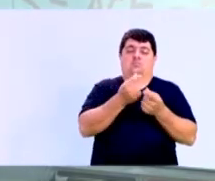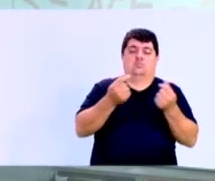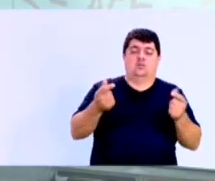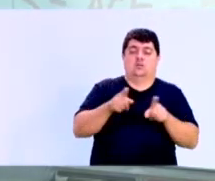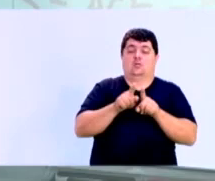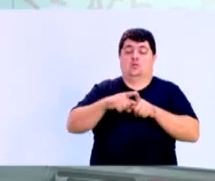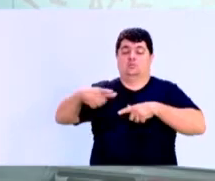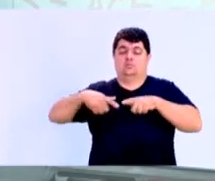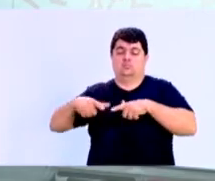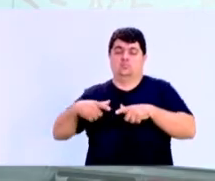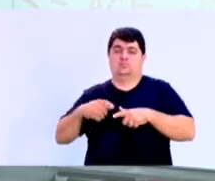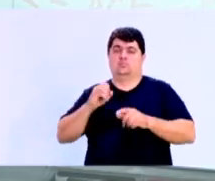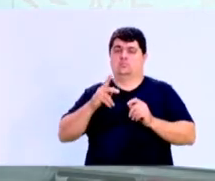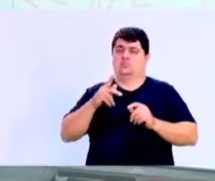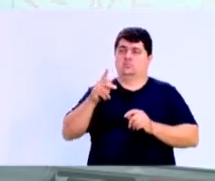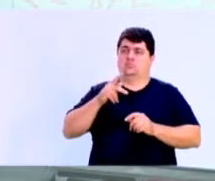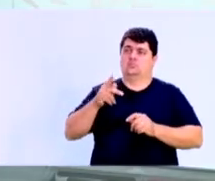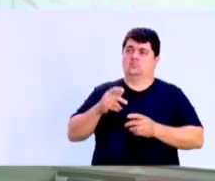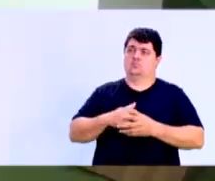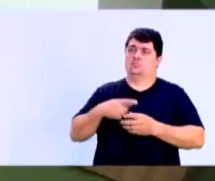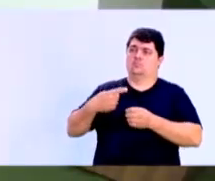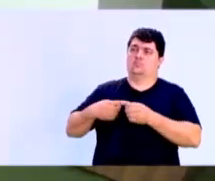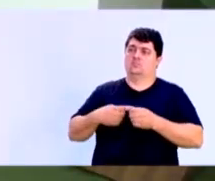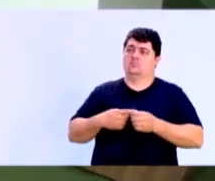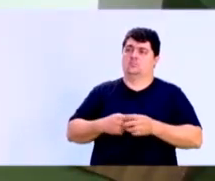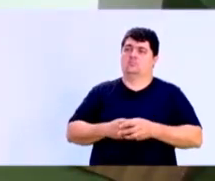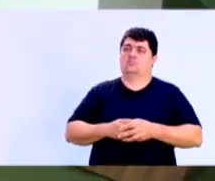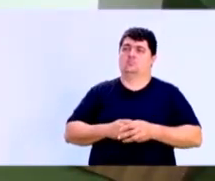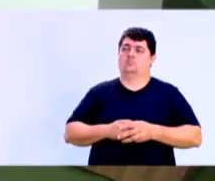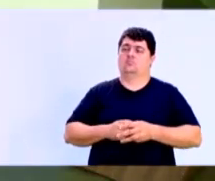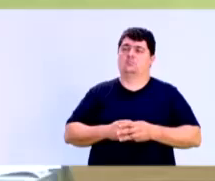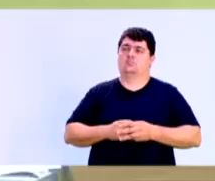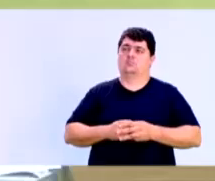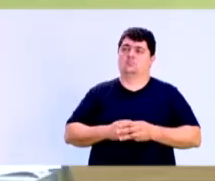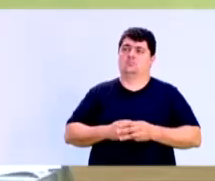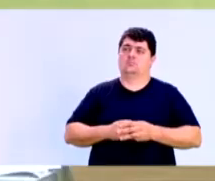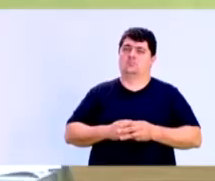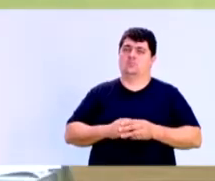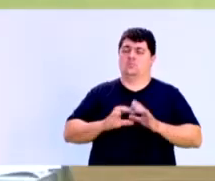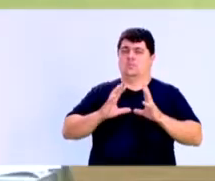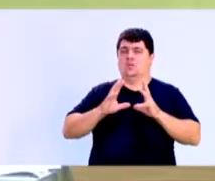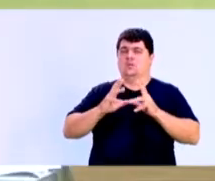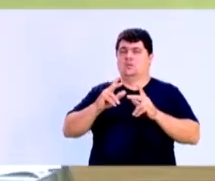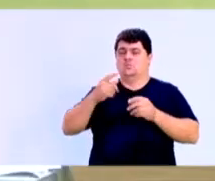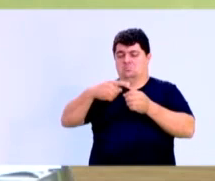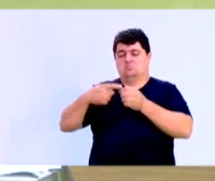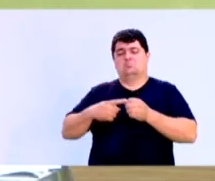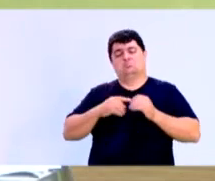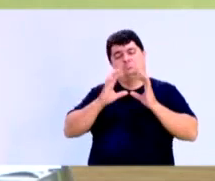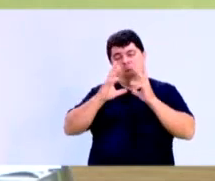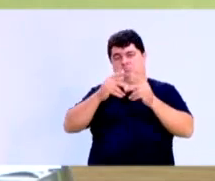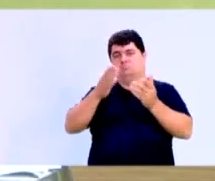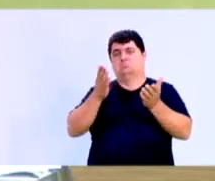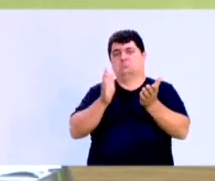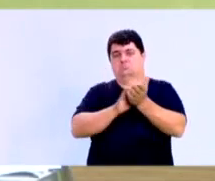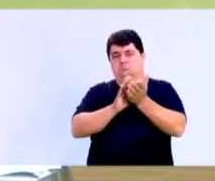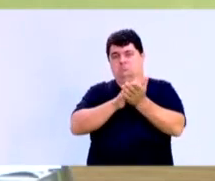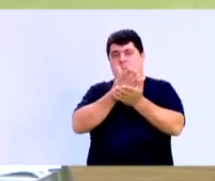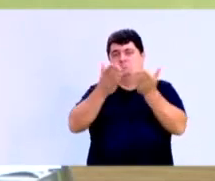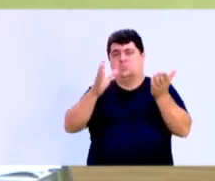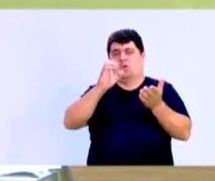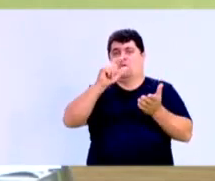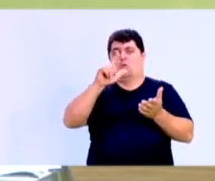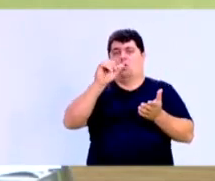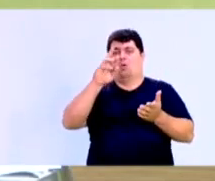operacional da empresa. Ok? Professora Leila dos Polos. Então, os polos acertaram todas as questões, né? Quero parabenizar aí Colorado